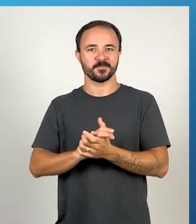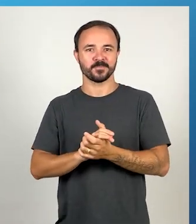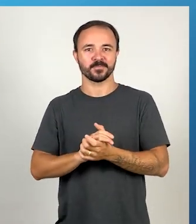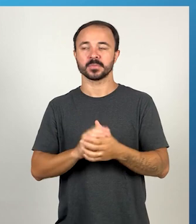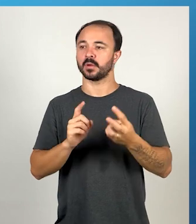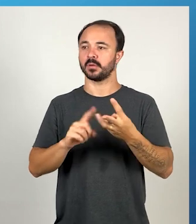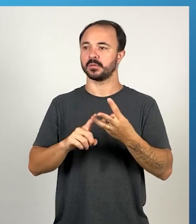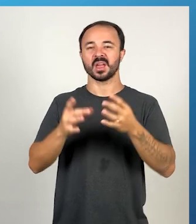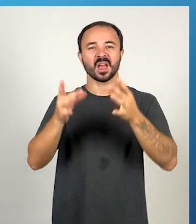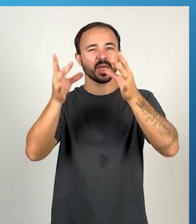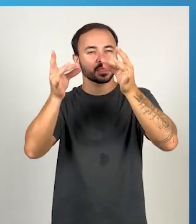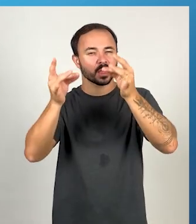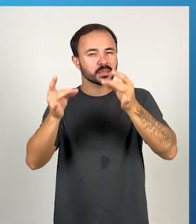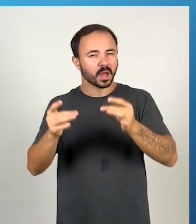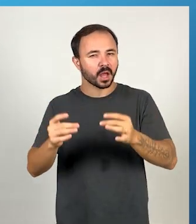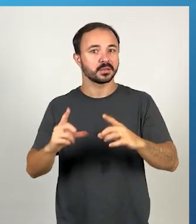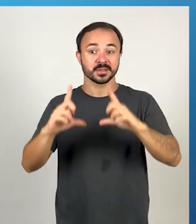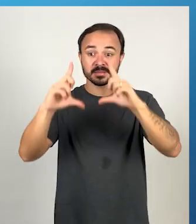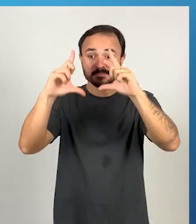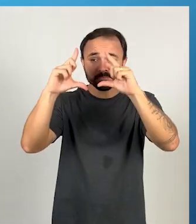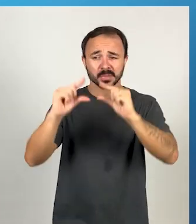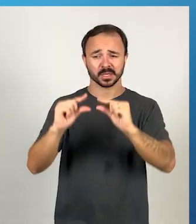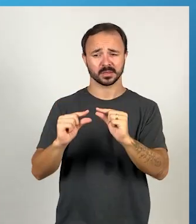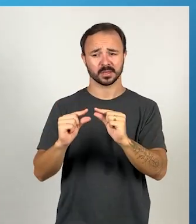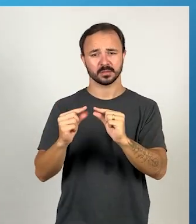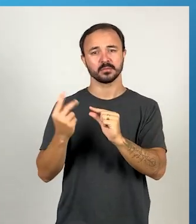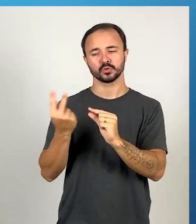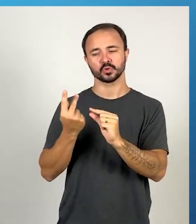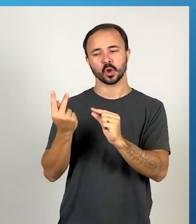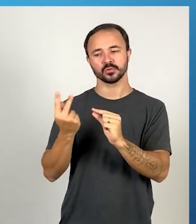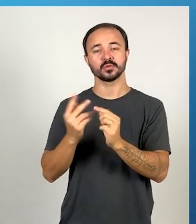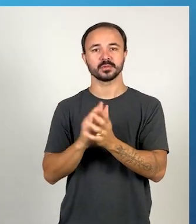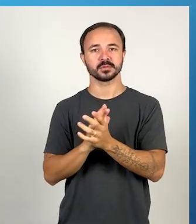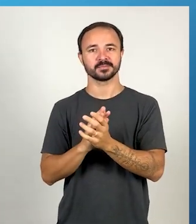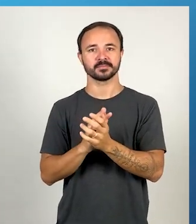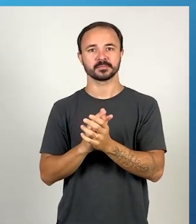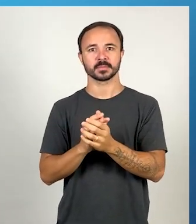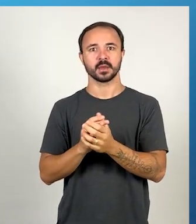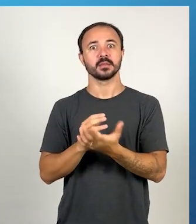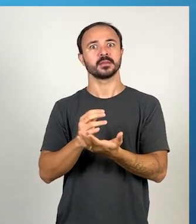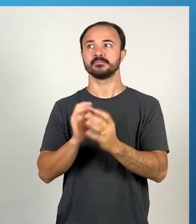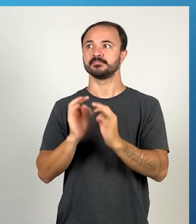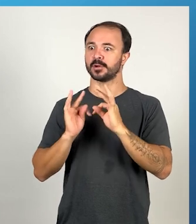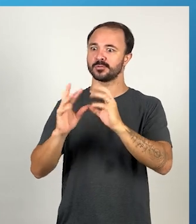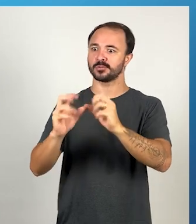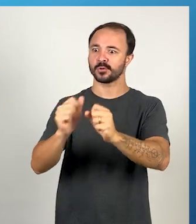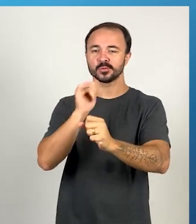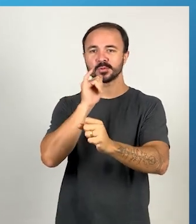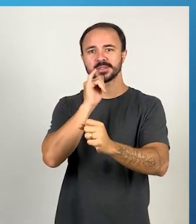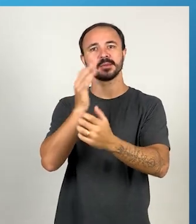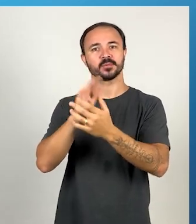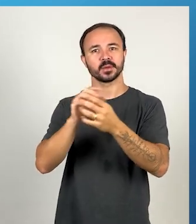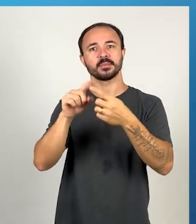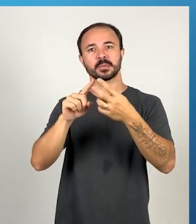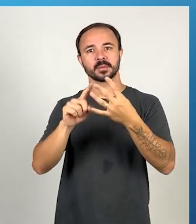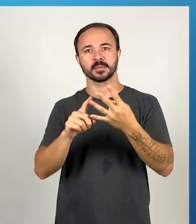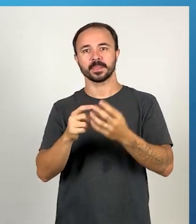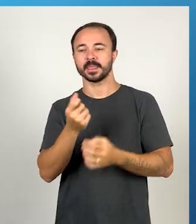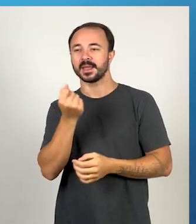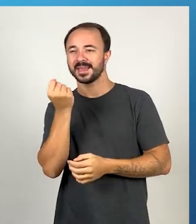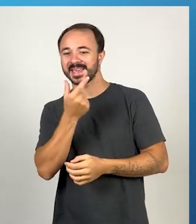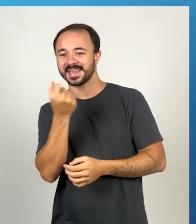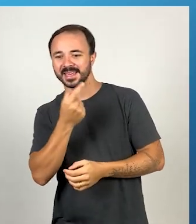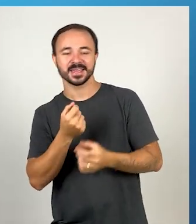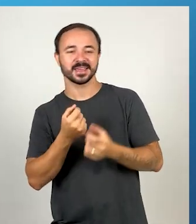dois, de Erasmo Carlos. Temos nestes exemplos palavras que repetem a mesma ideia daquilo que já foi dito. Rir, riso,